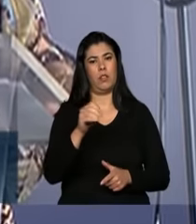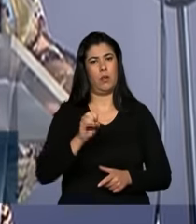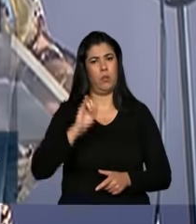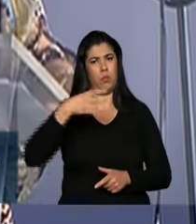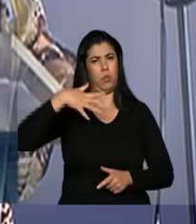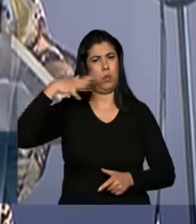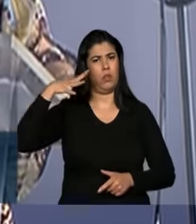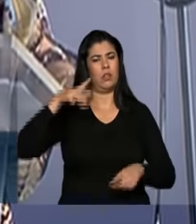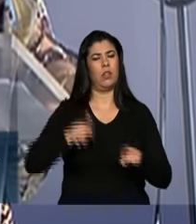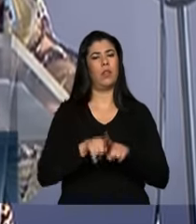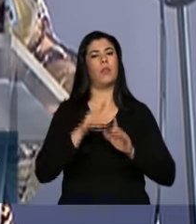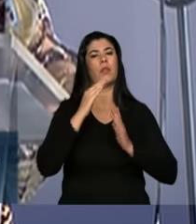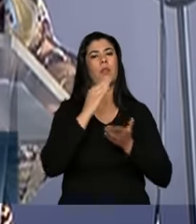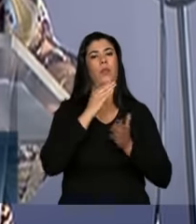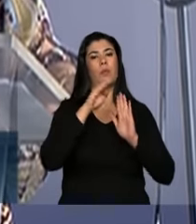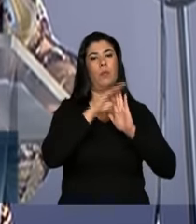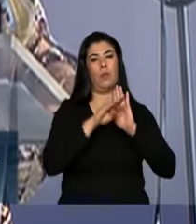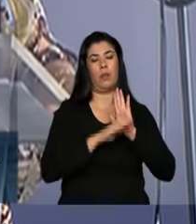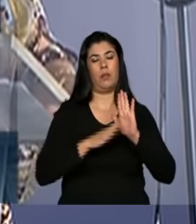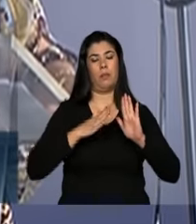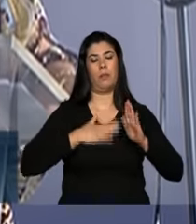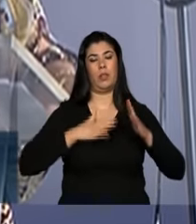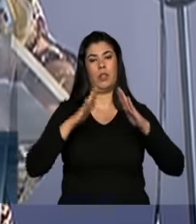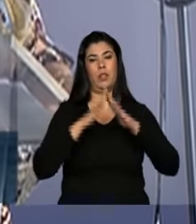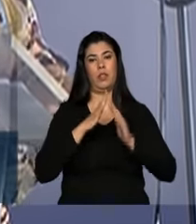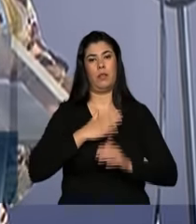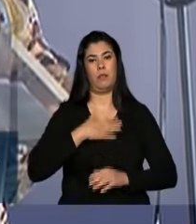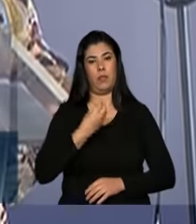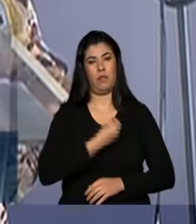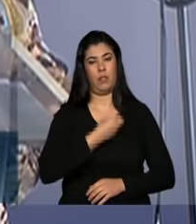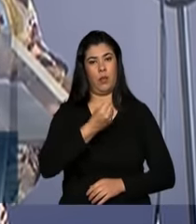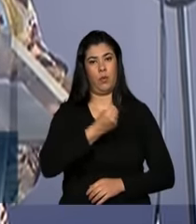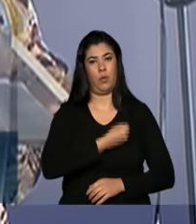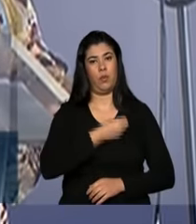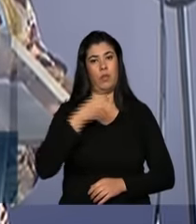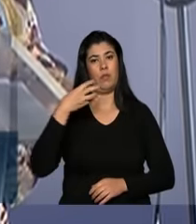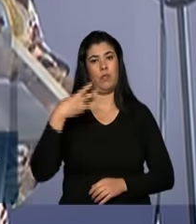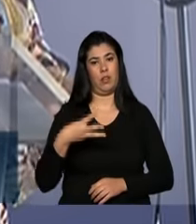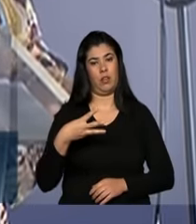3, nós vamos lançar agora,